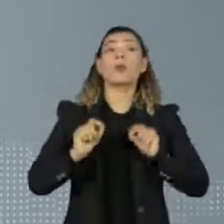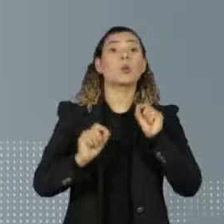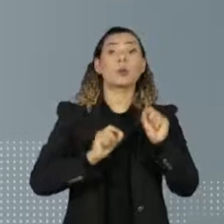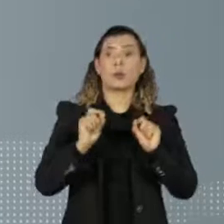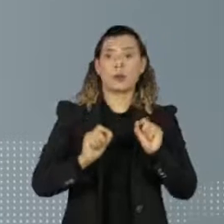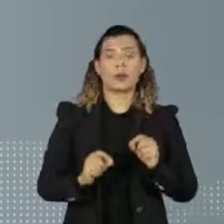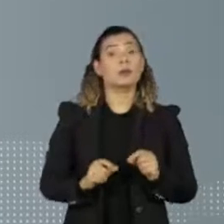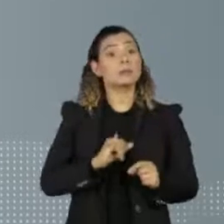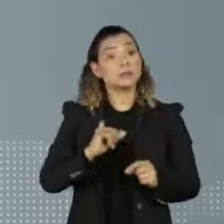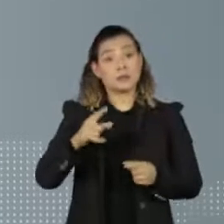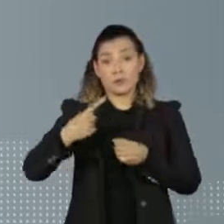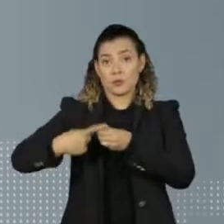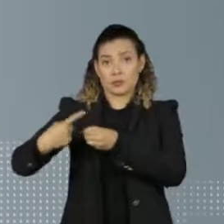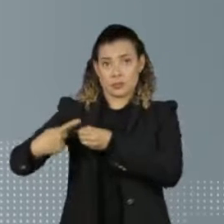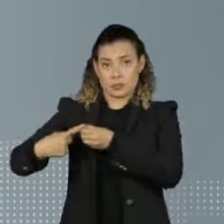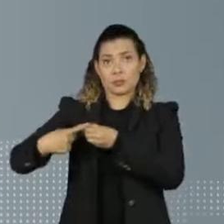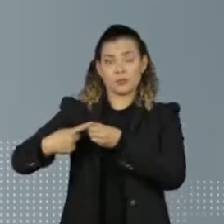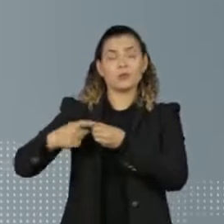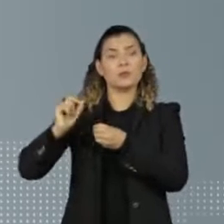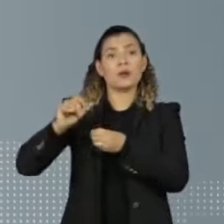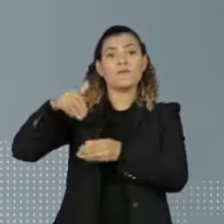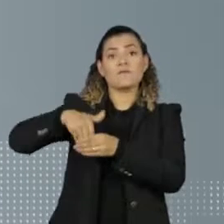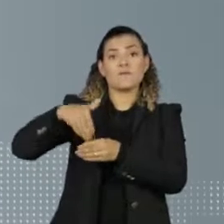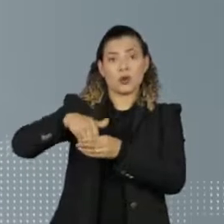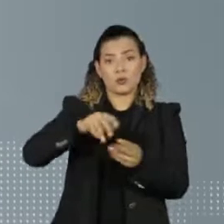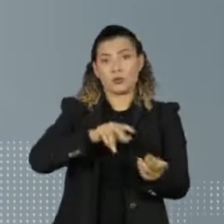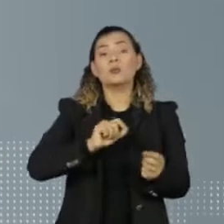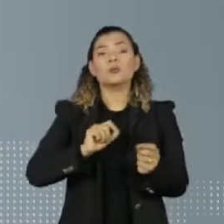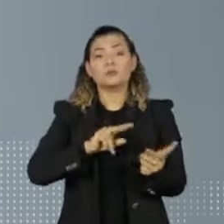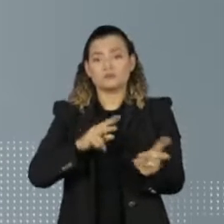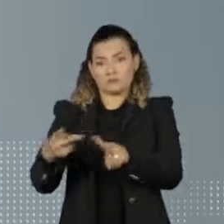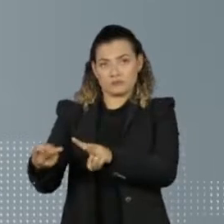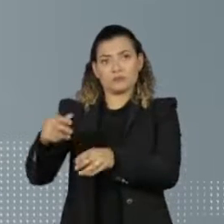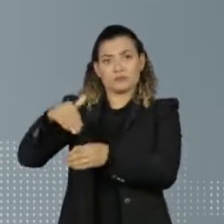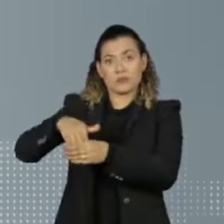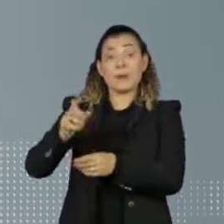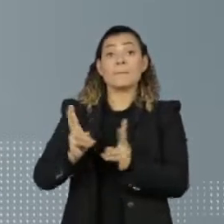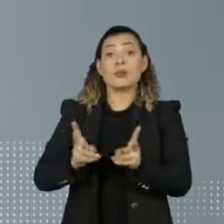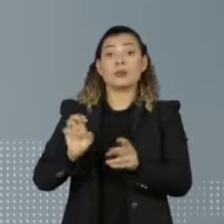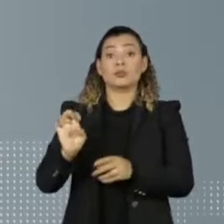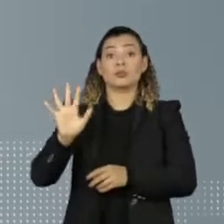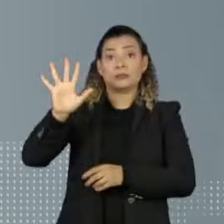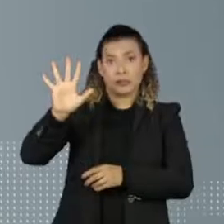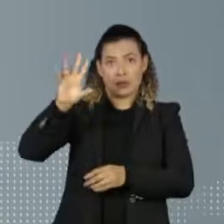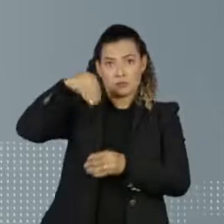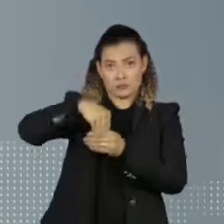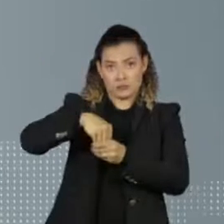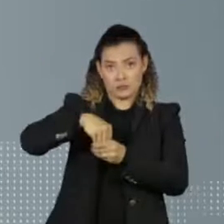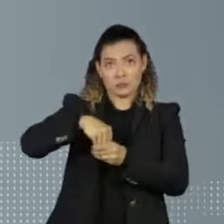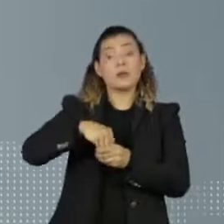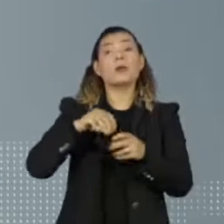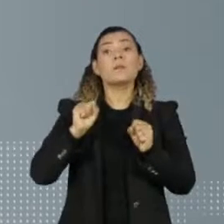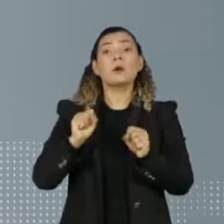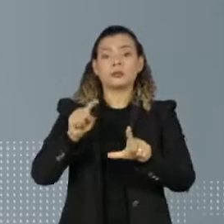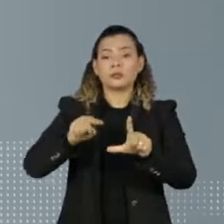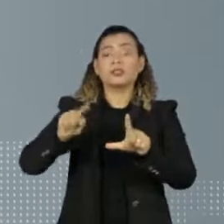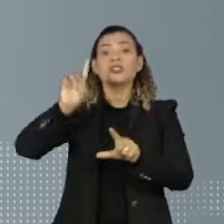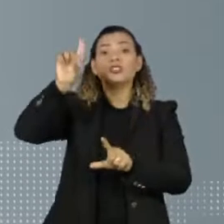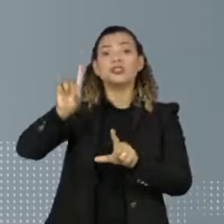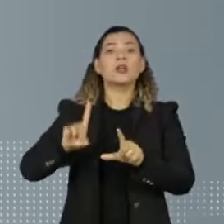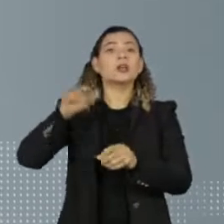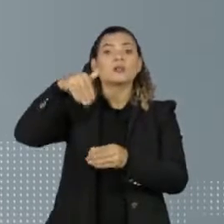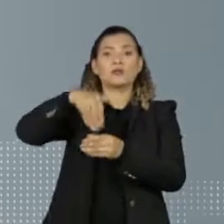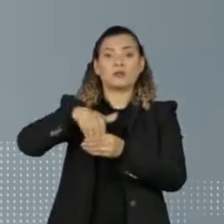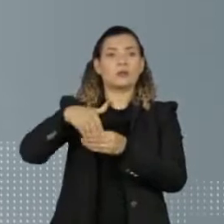se o município escolhido para o voto em trânsito for no mesmo estado do domicílio eleitoral ele terá direito de